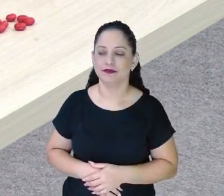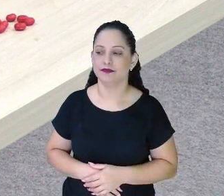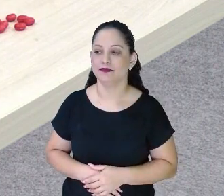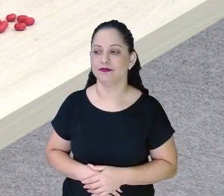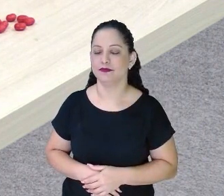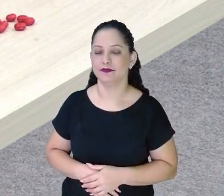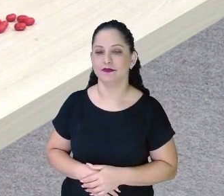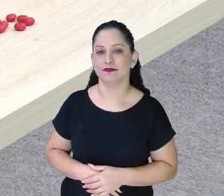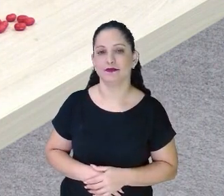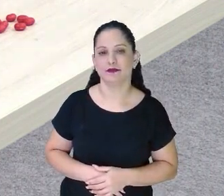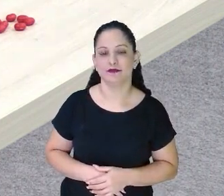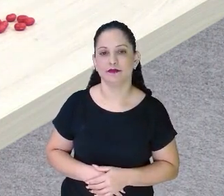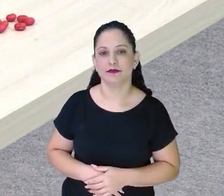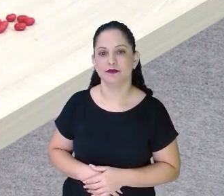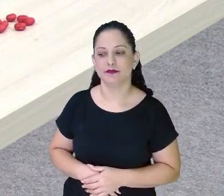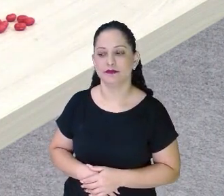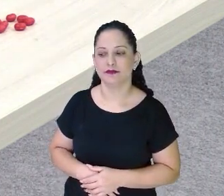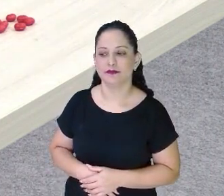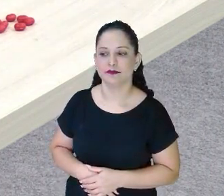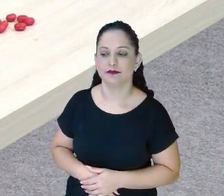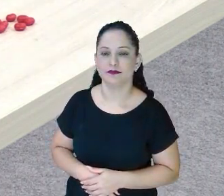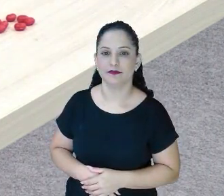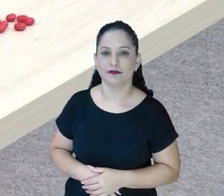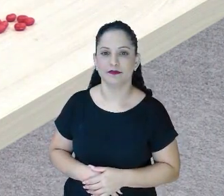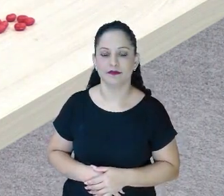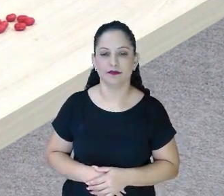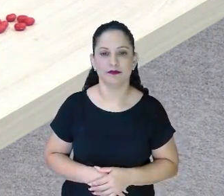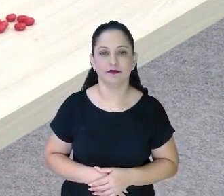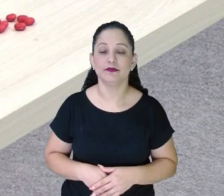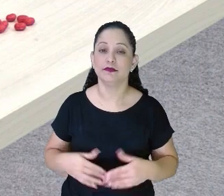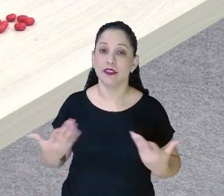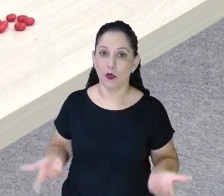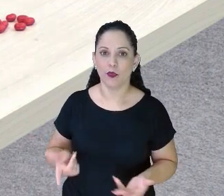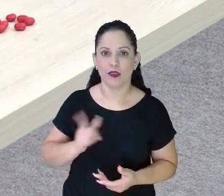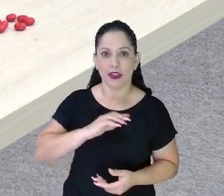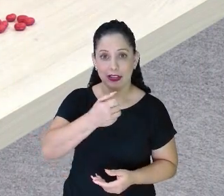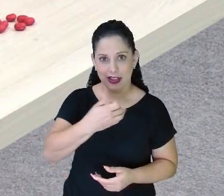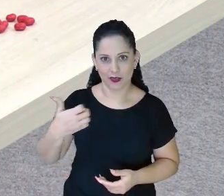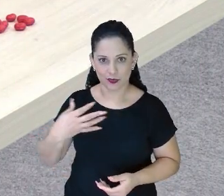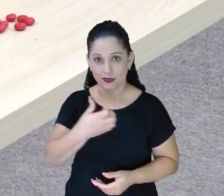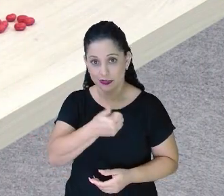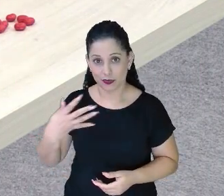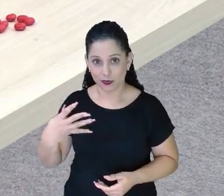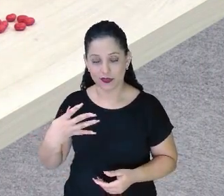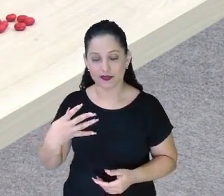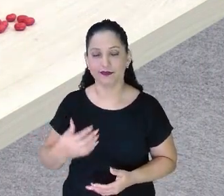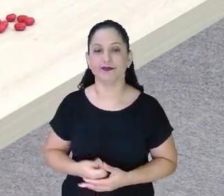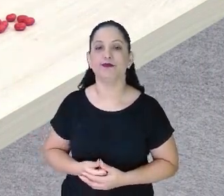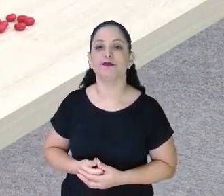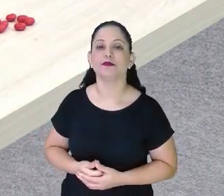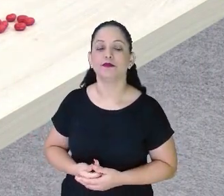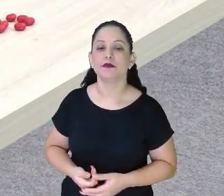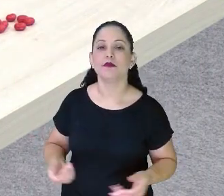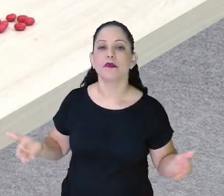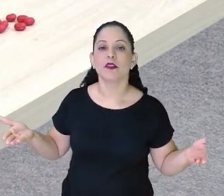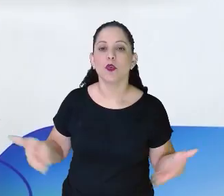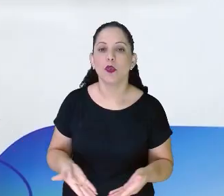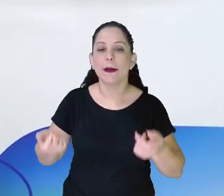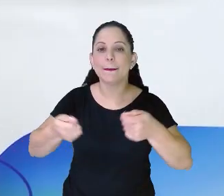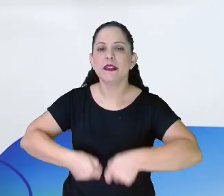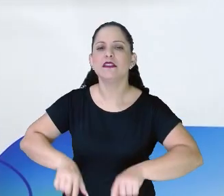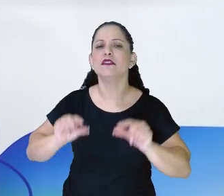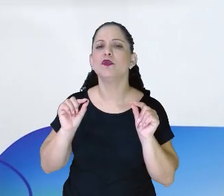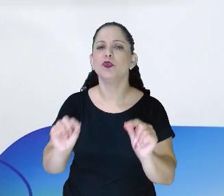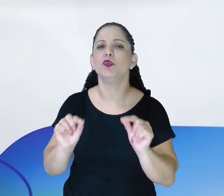14 lápis, deixa eu só apanhar. 14 lápis, quinto ano. Eu vou precisar